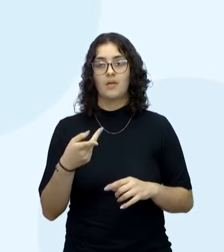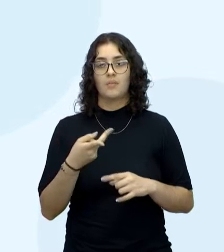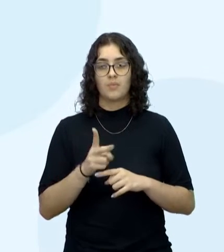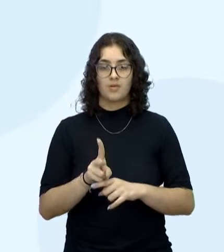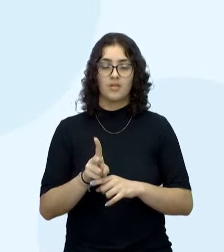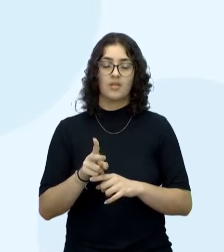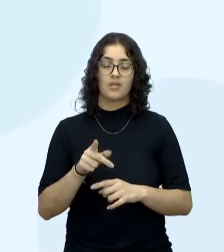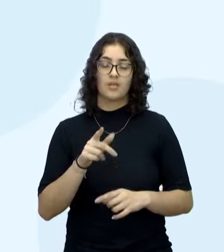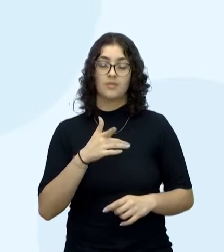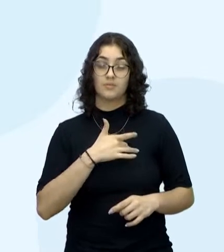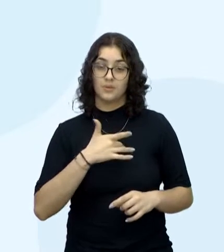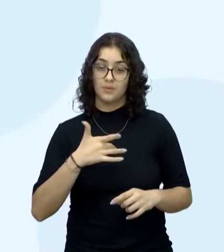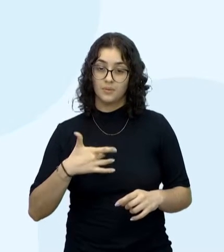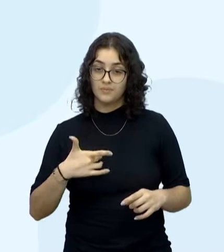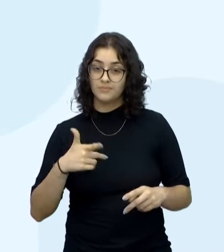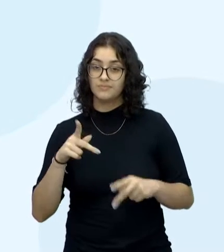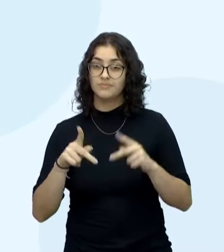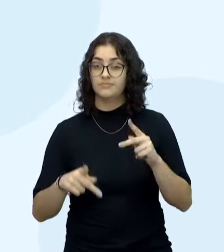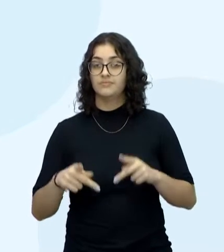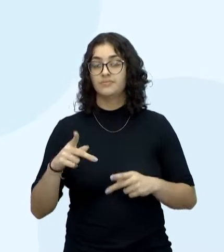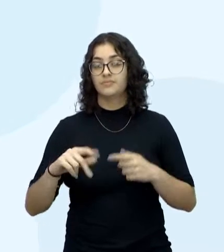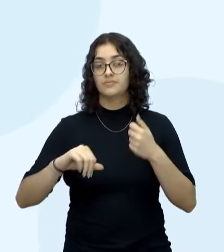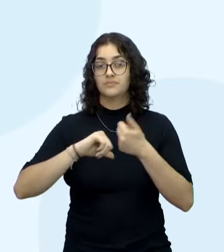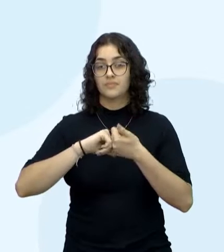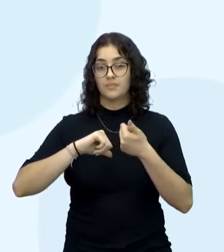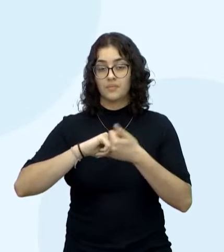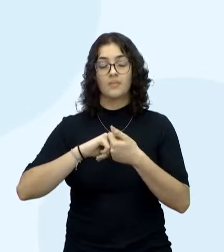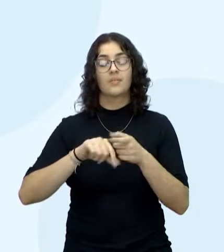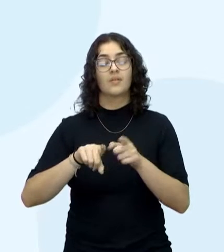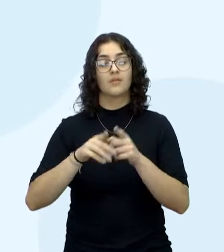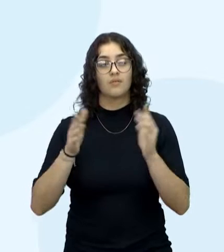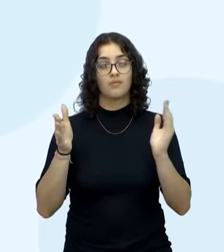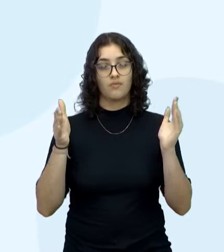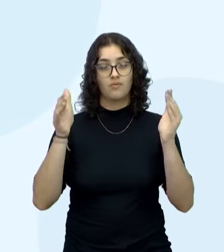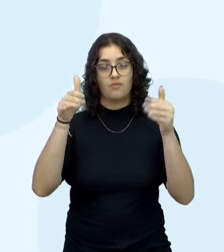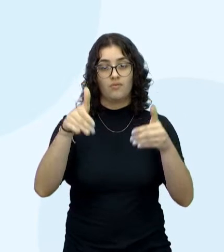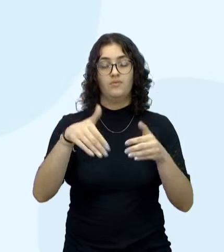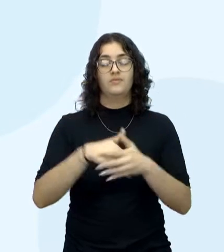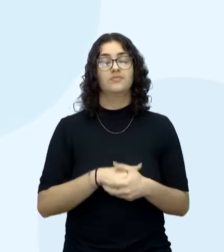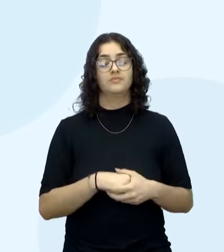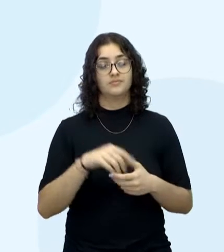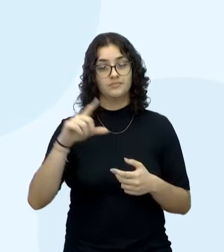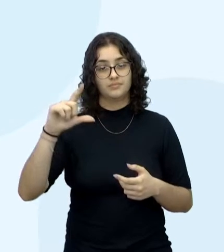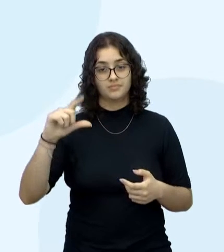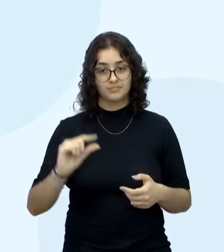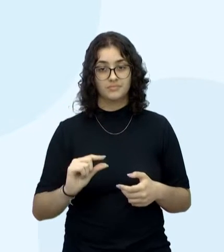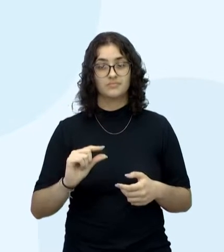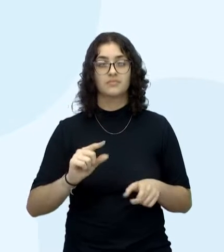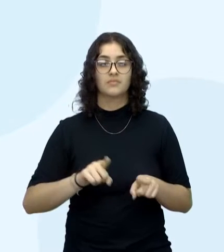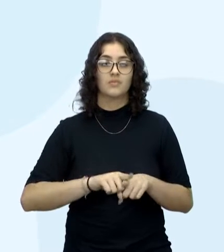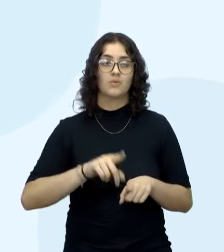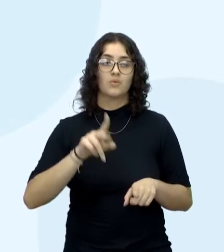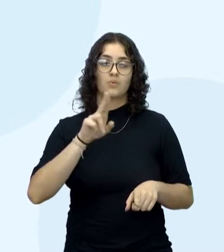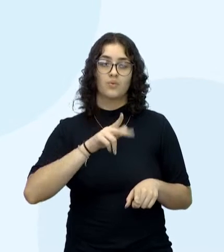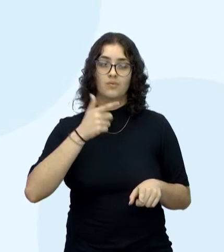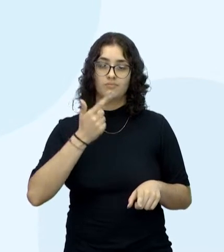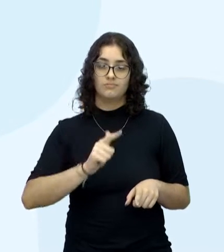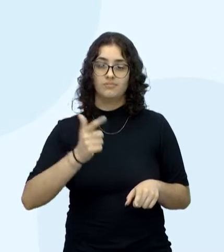a saúde pública junto à qualidade ambiental, manter o foco na não geração, redução,